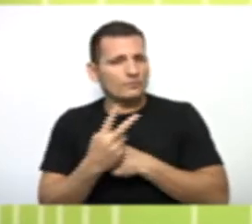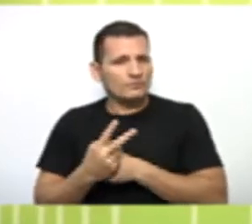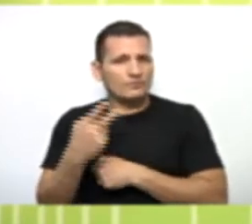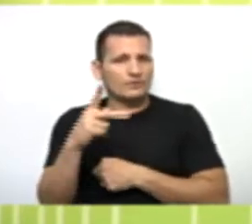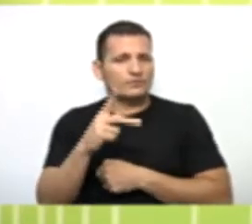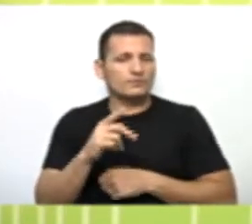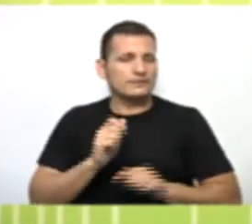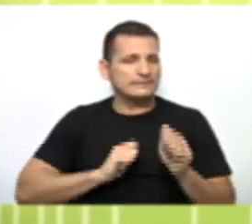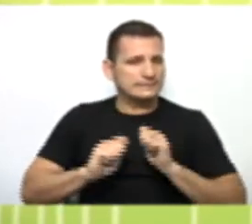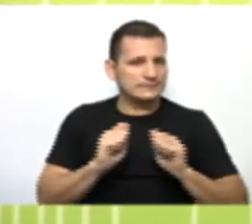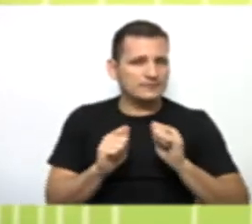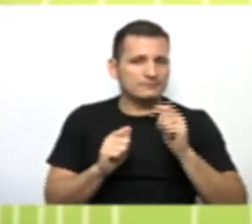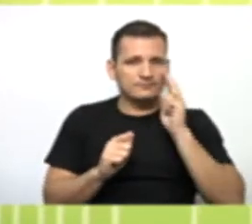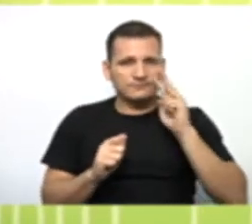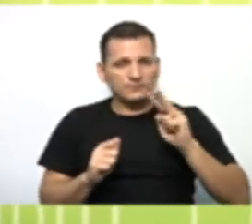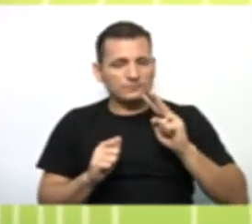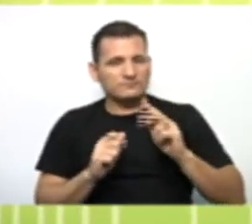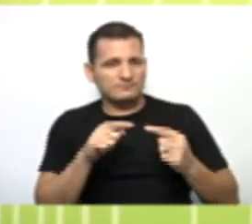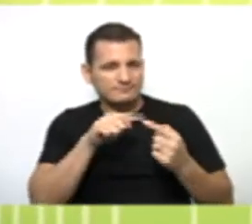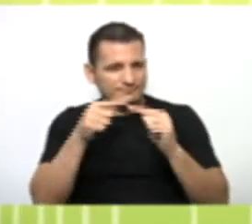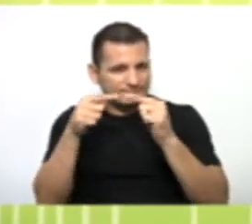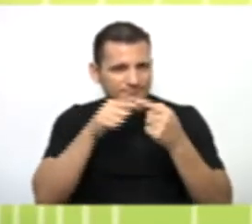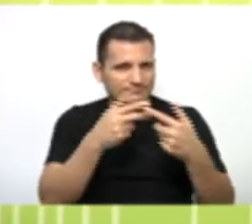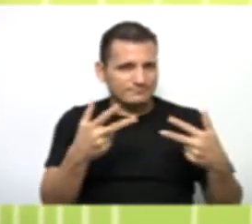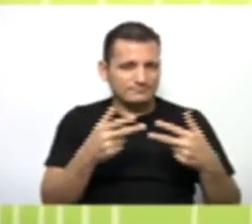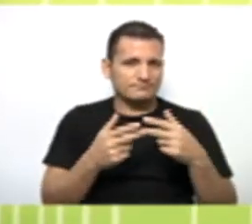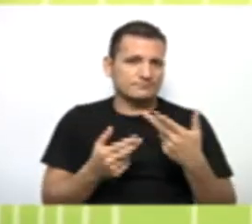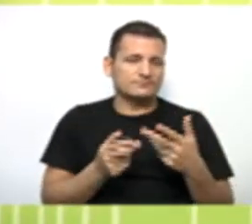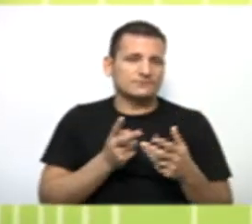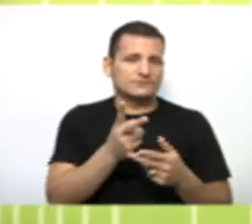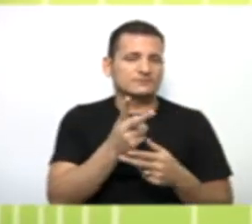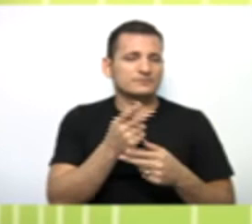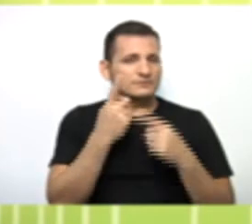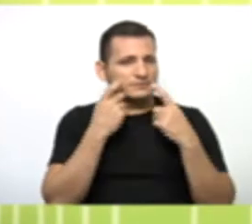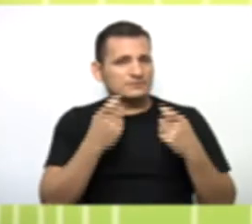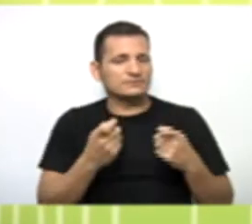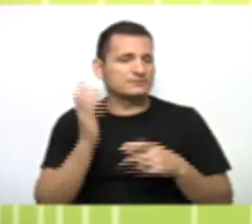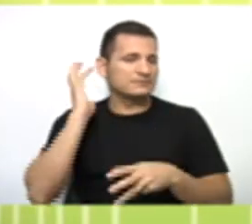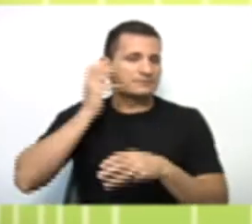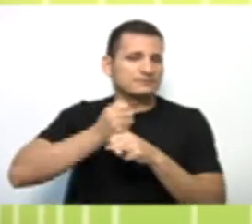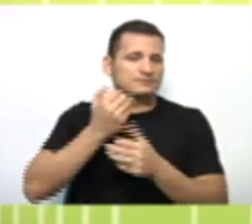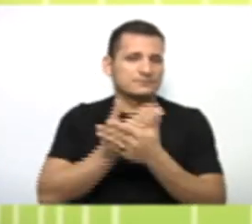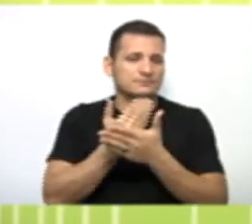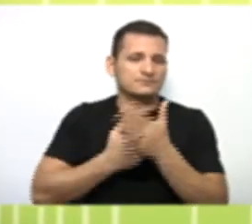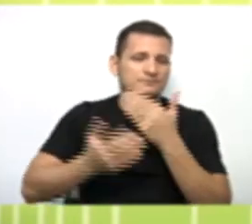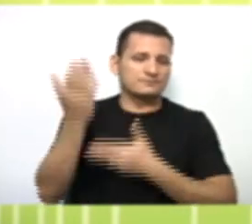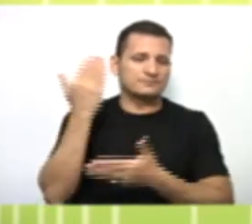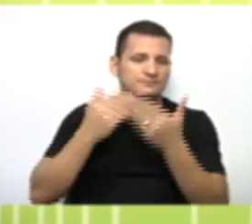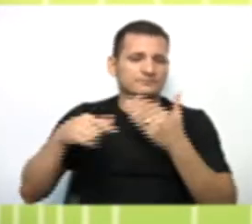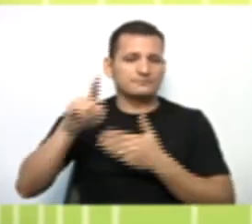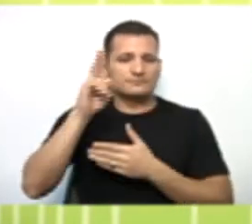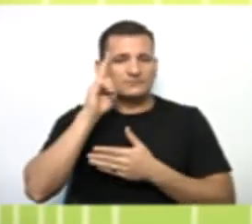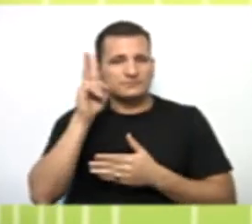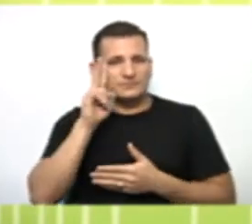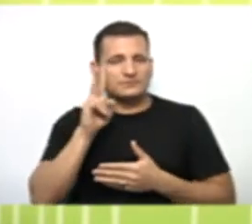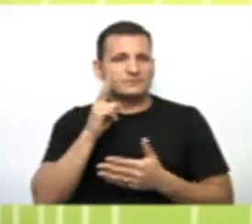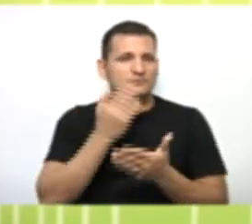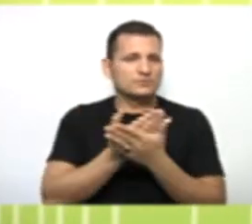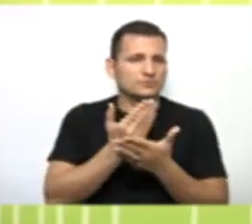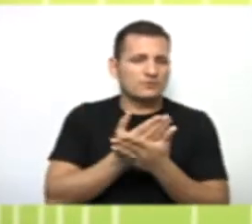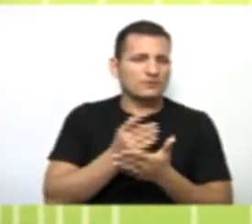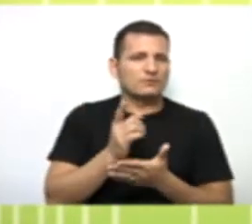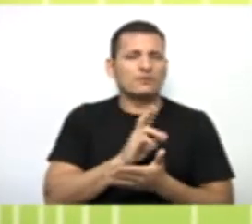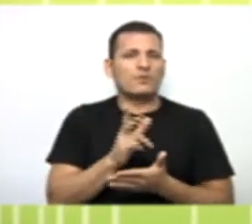ansiedade. Tá vendo que uma coisa está ligada à outra? Primeira aula, então sempre é interessante a gente estar revisando a aula anterior. Lembrem-se, estudar não